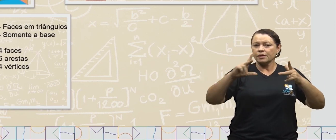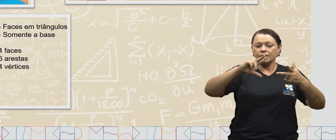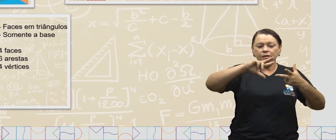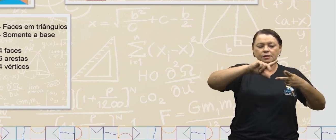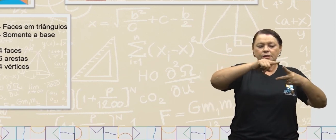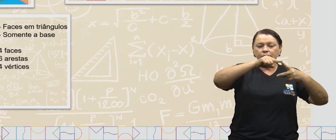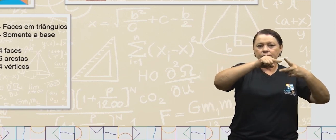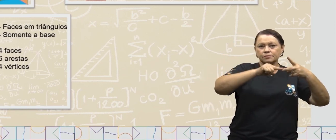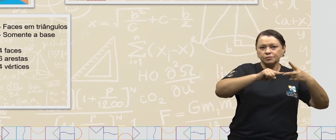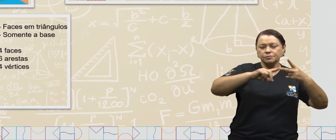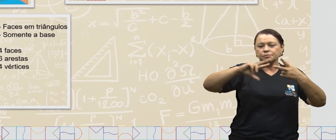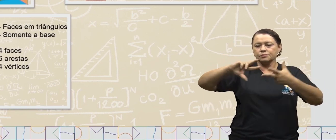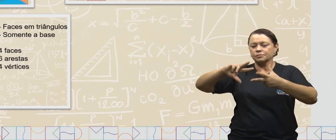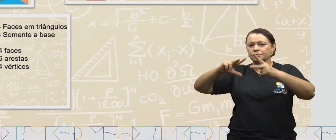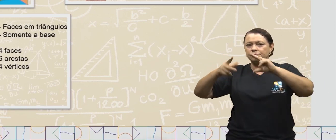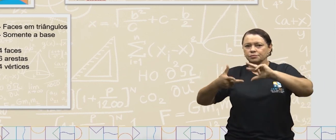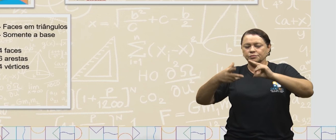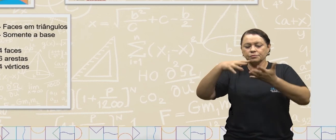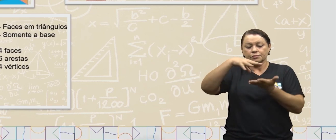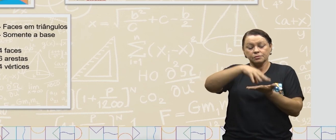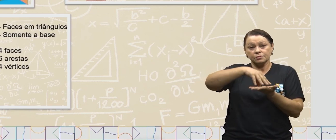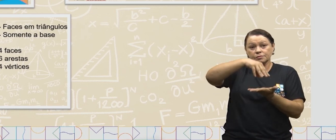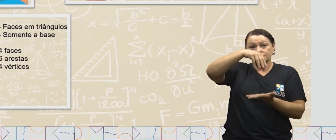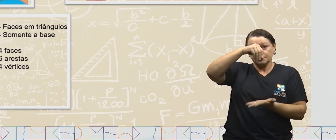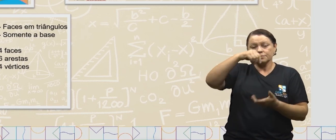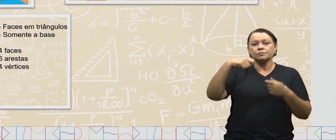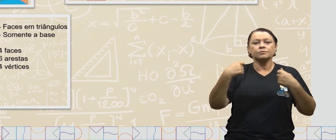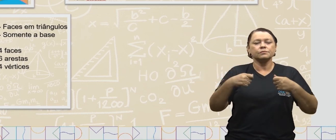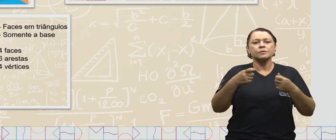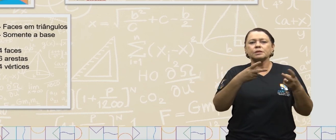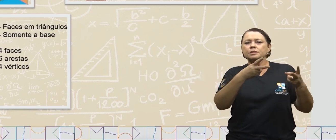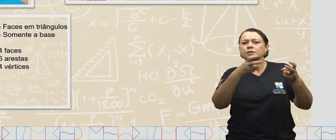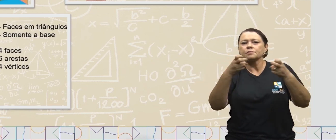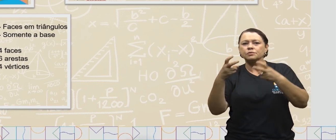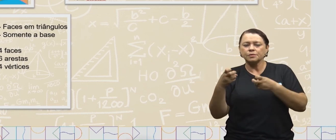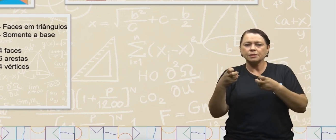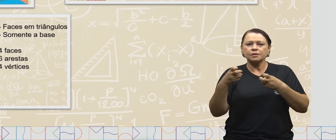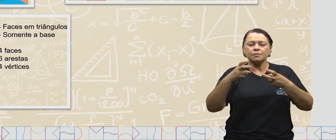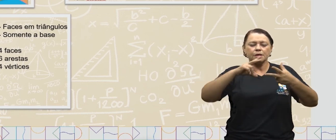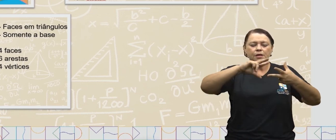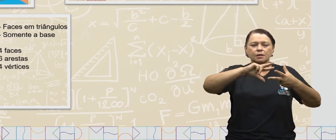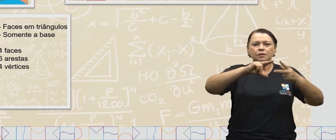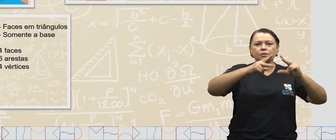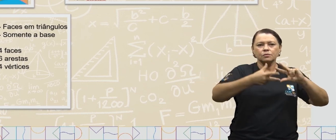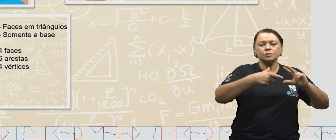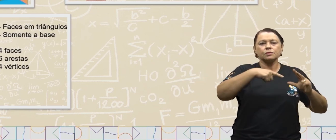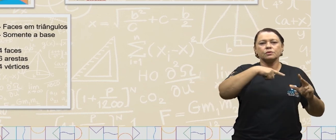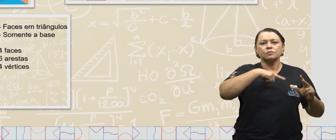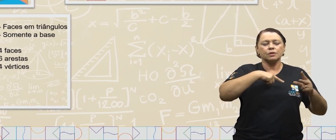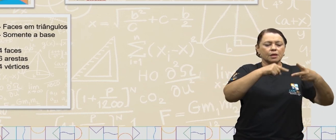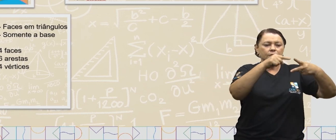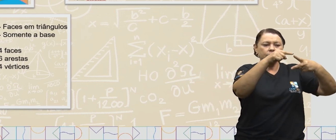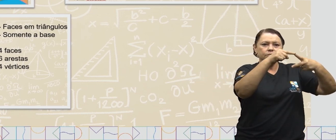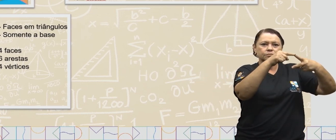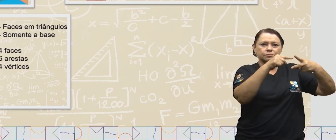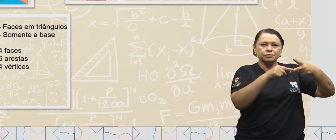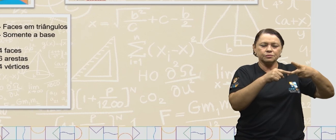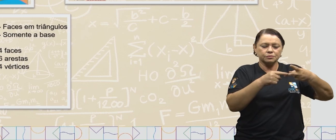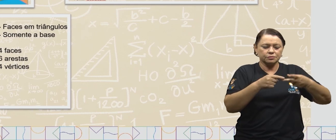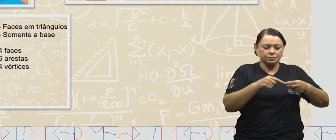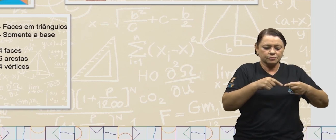os prismas e as pirâmides, precisamos observar que os prismas possuem polígonos em